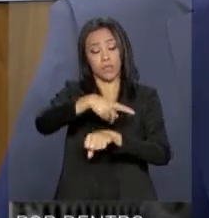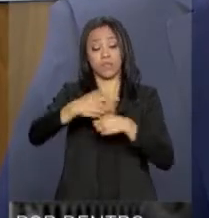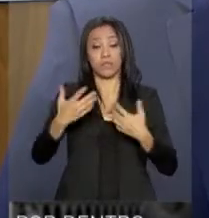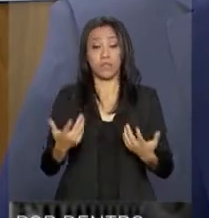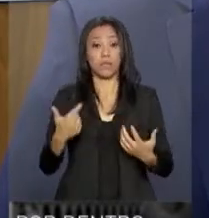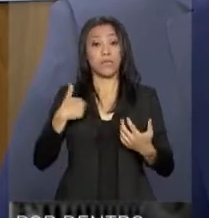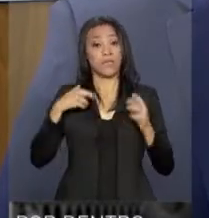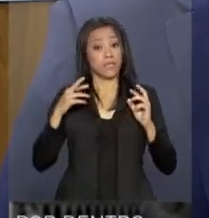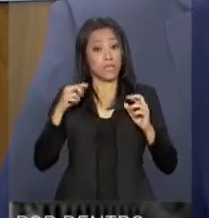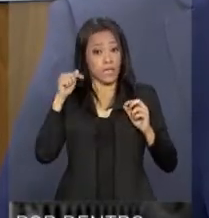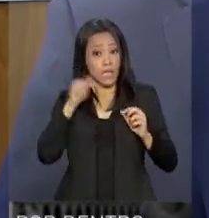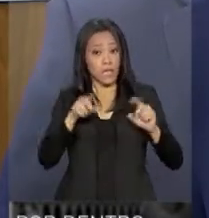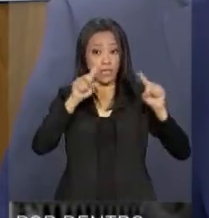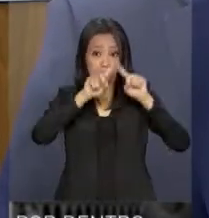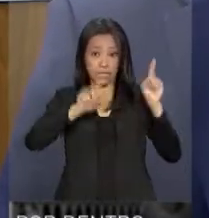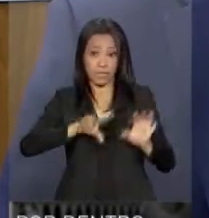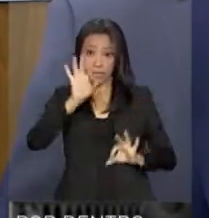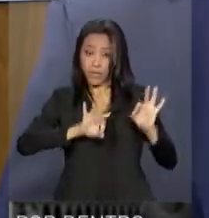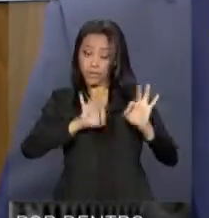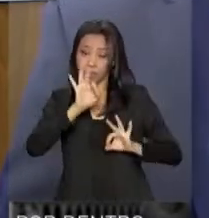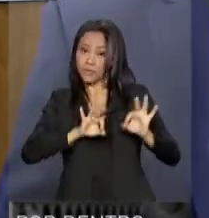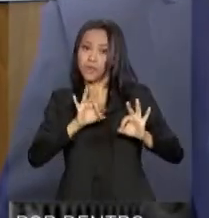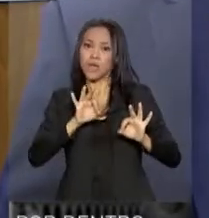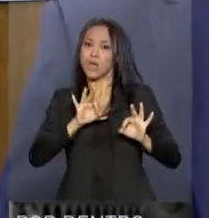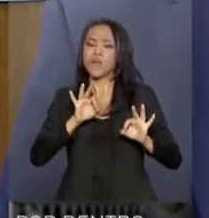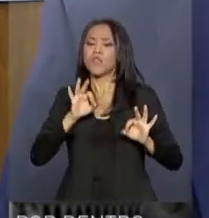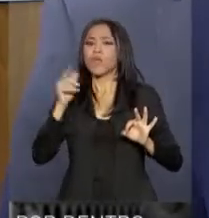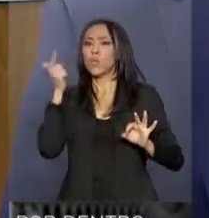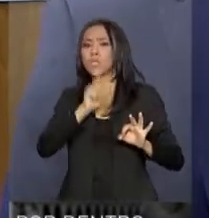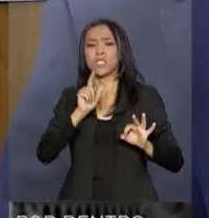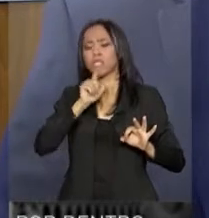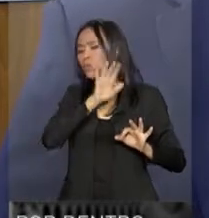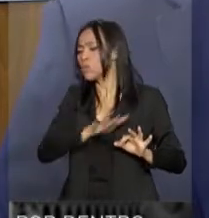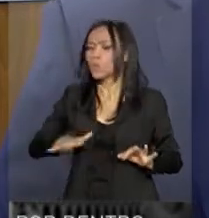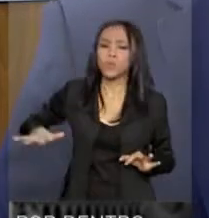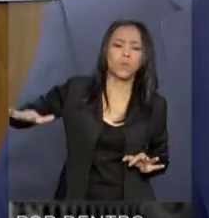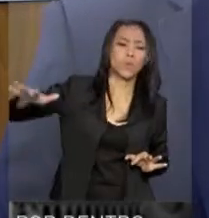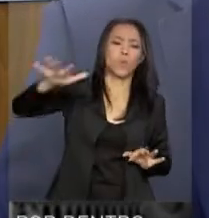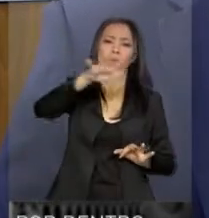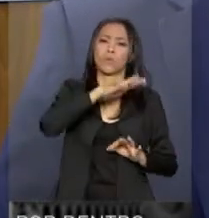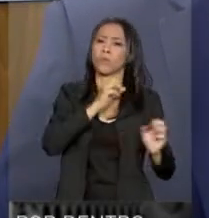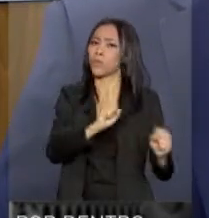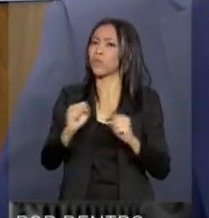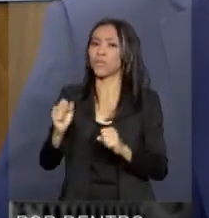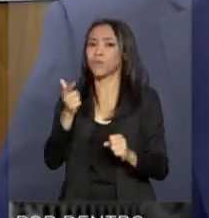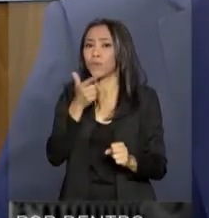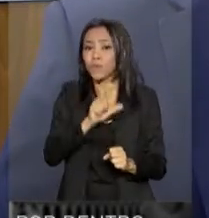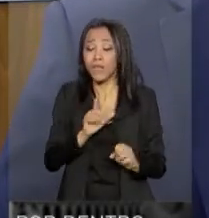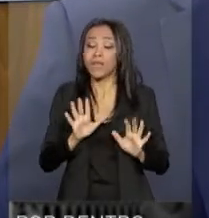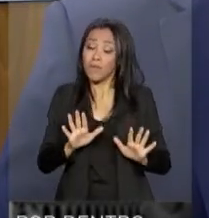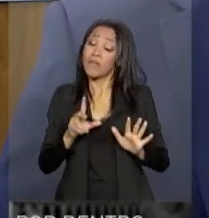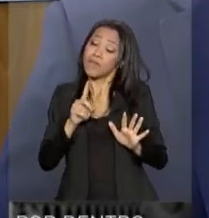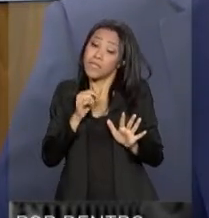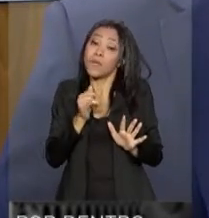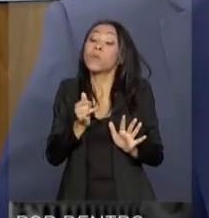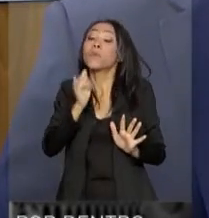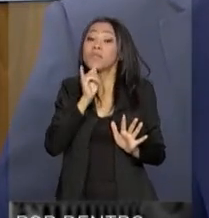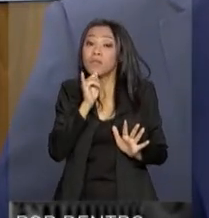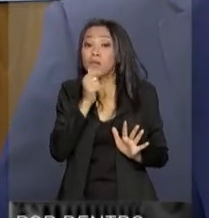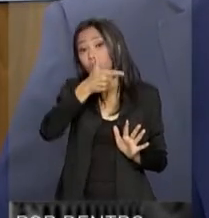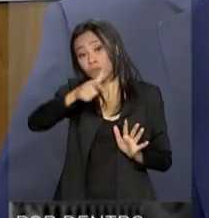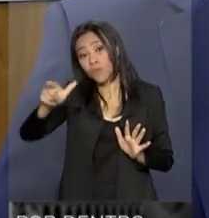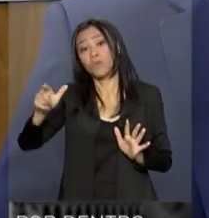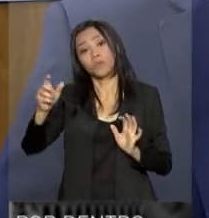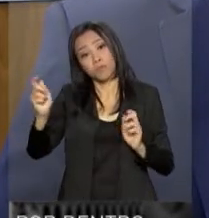esse plano não cubra hoje todos os poderes eu tenho certeza que ele será e um grande indutor para que os outros poderes também possam